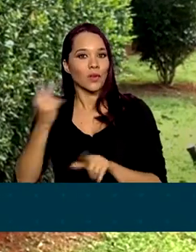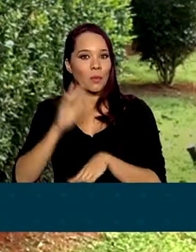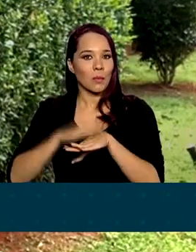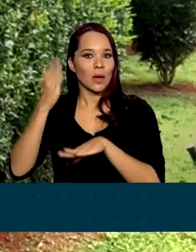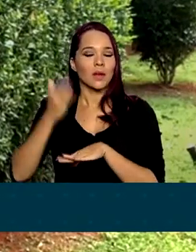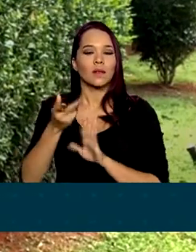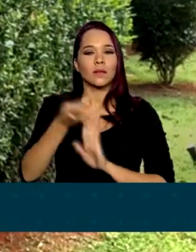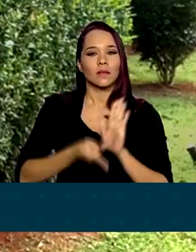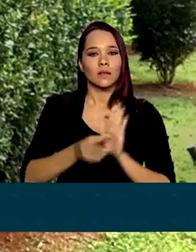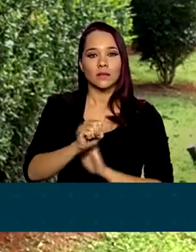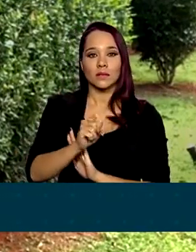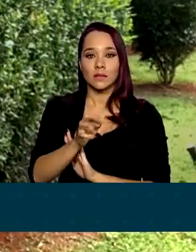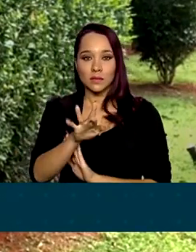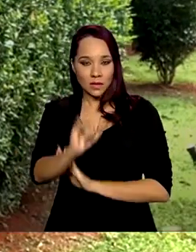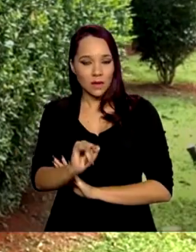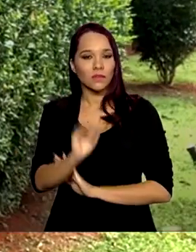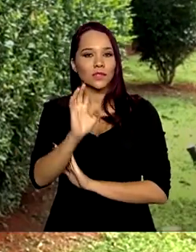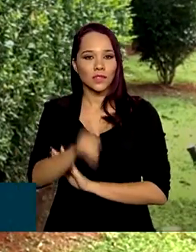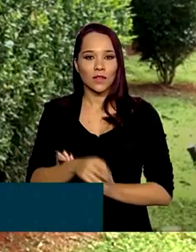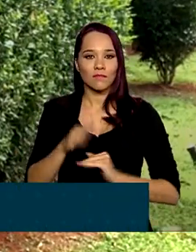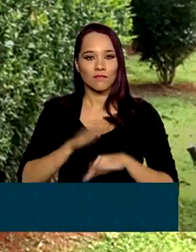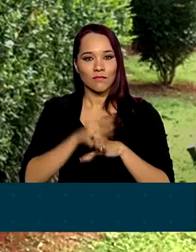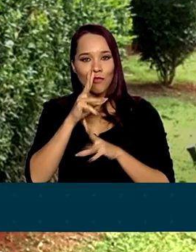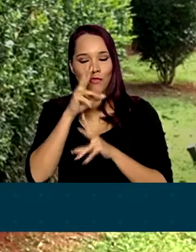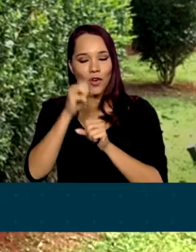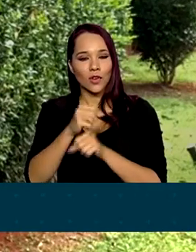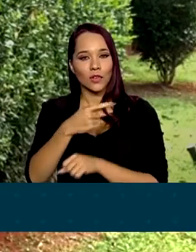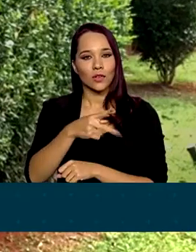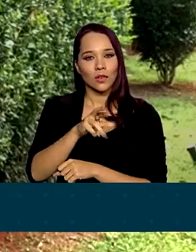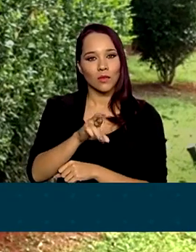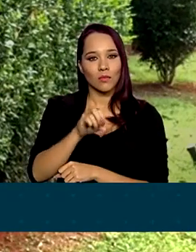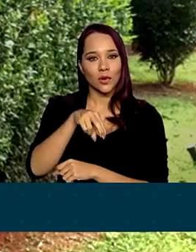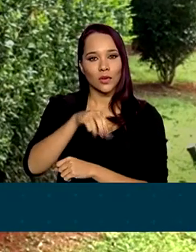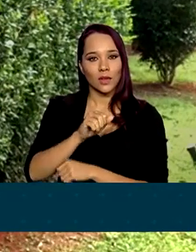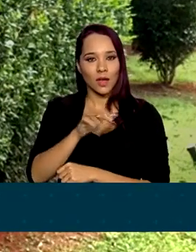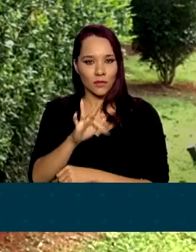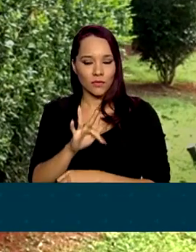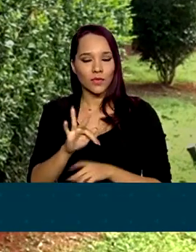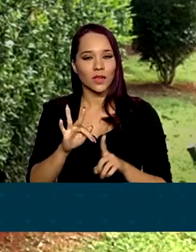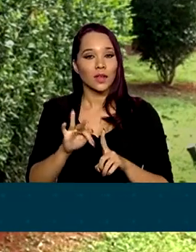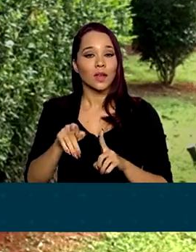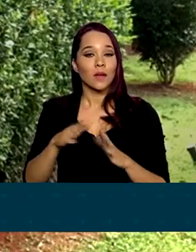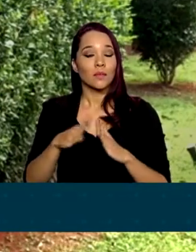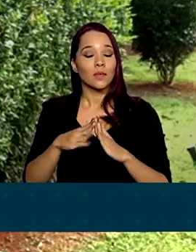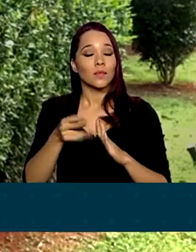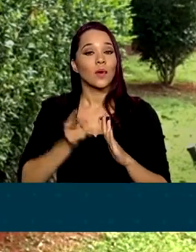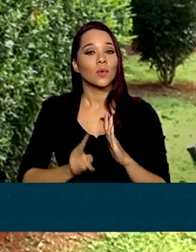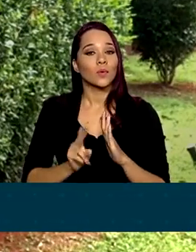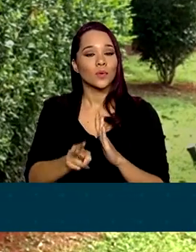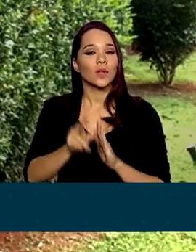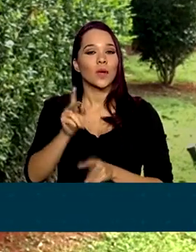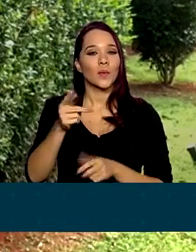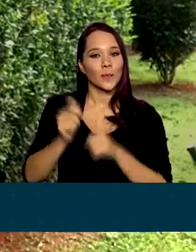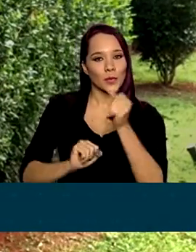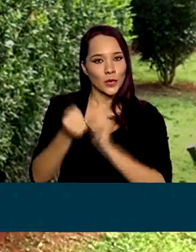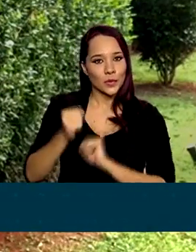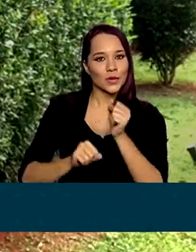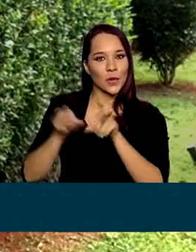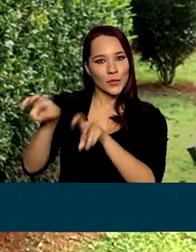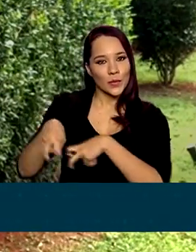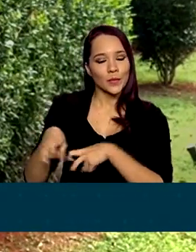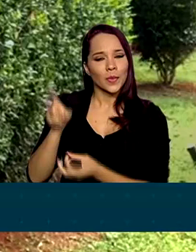para Agricultura Familiar está reforçando o Pronaf Habitação, para garantir a continuidade da produção e a